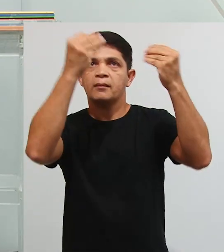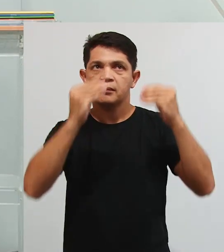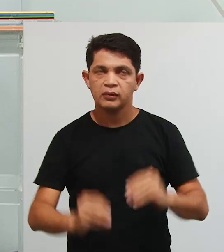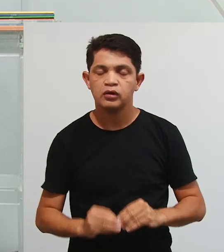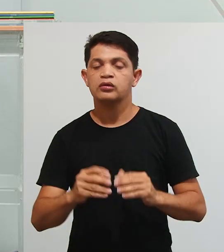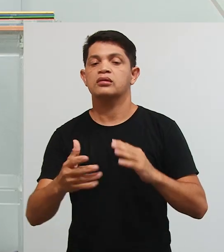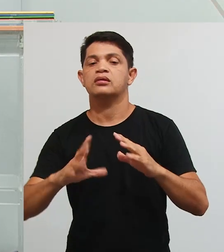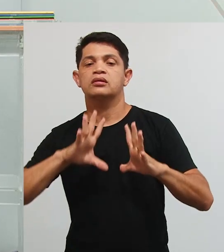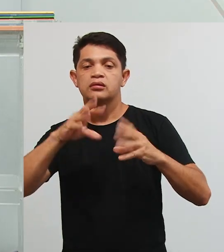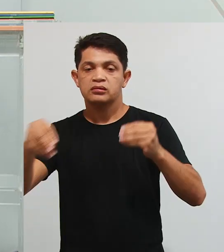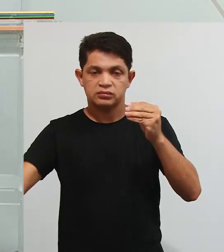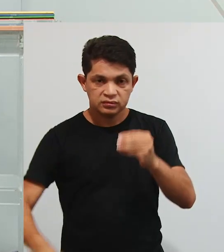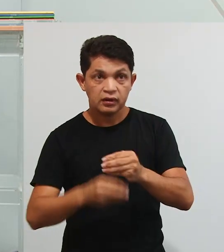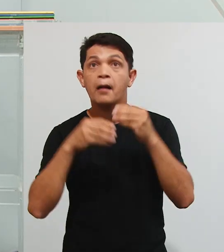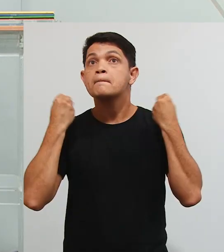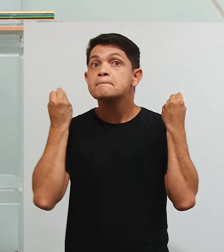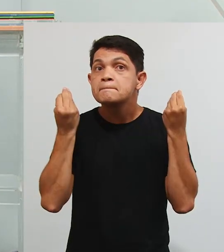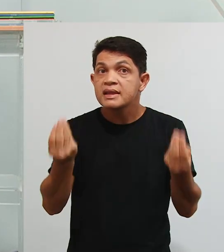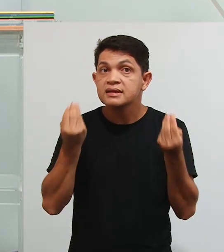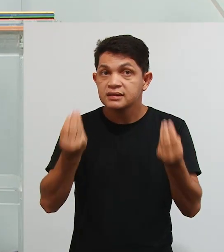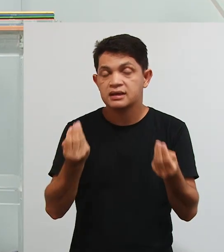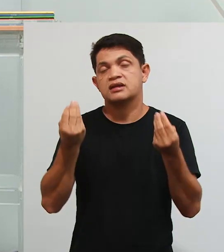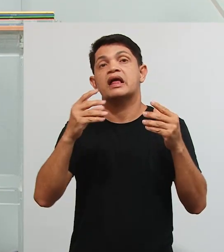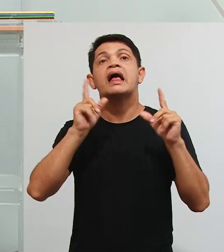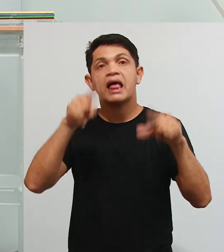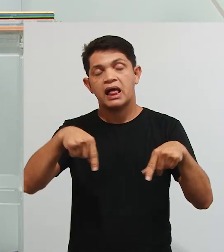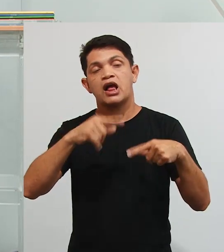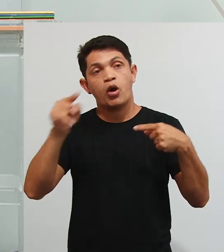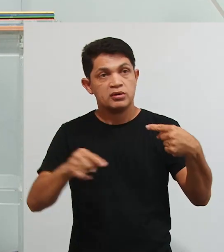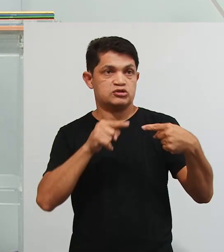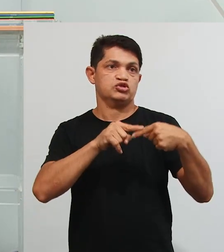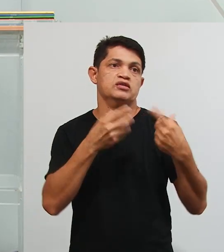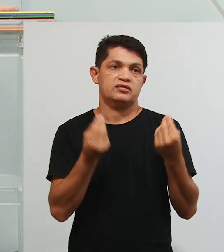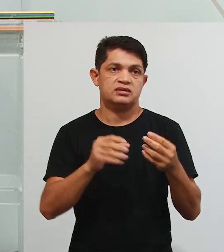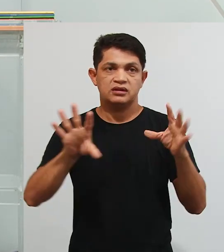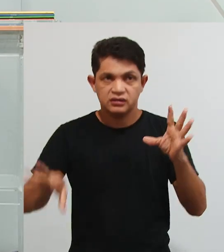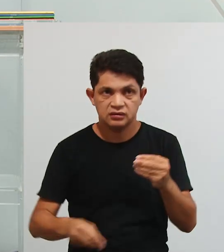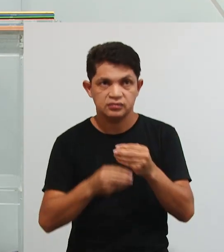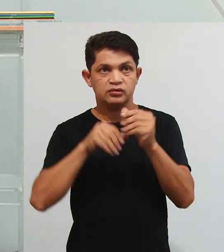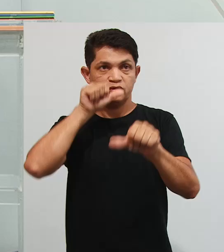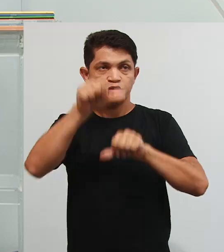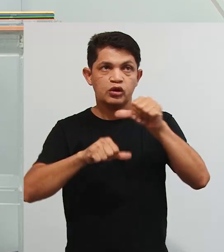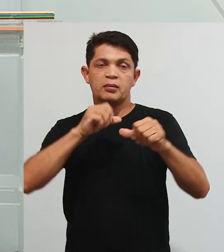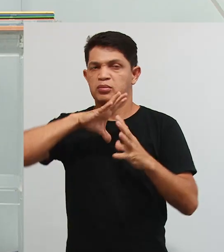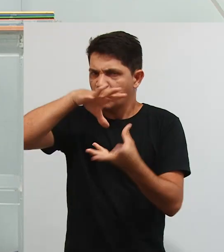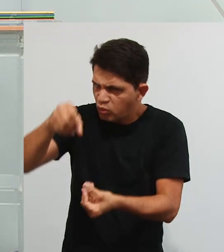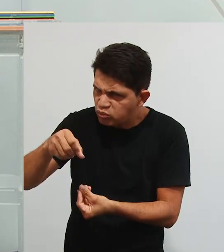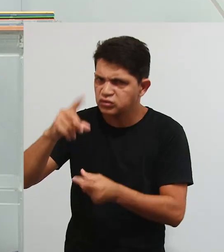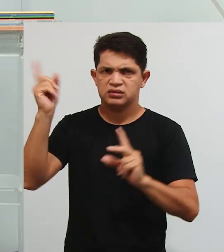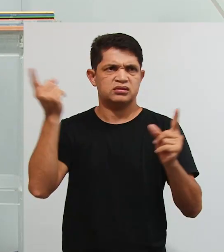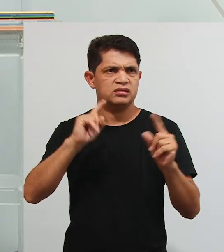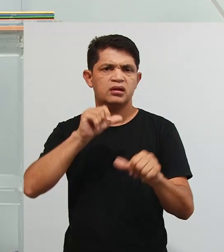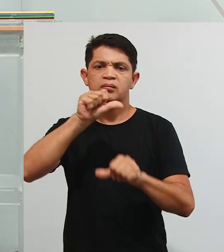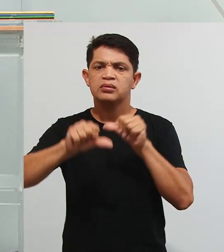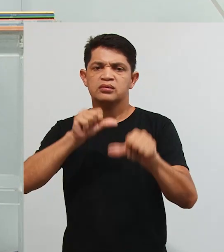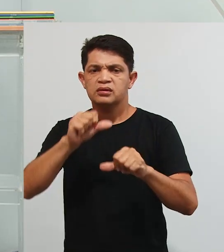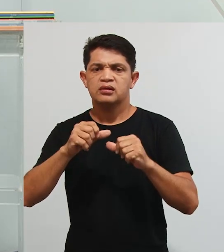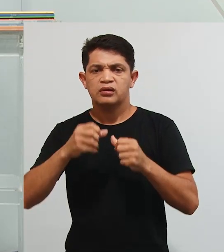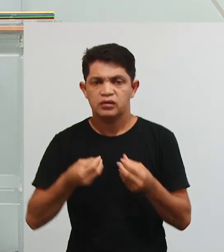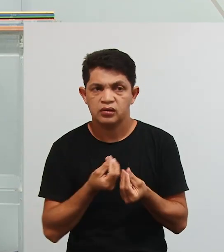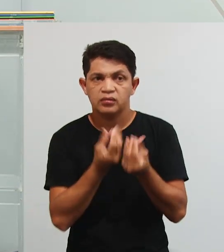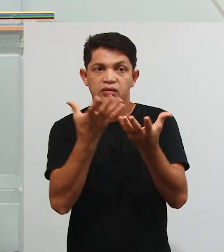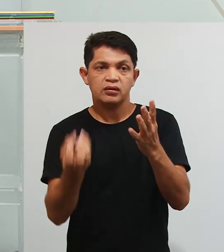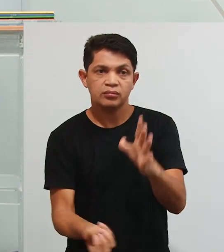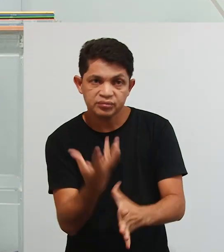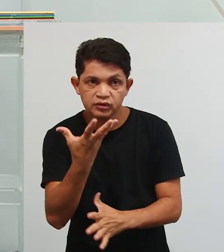Curricular. Para quê? É o seu objetivo. Para transformar a realidade, para mudar o mundo, para promover